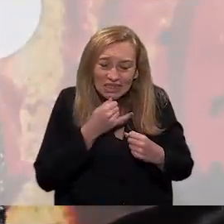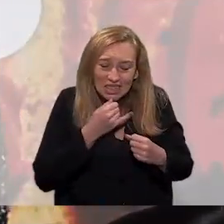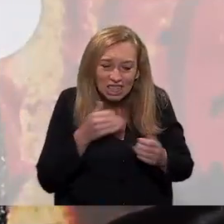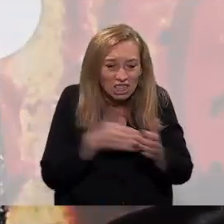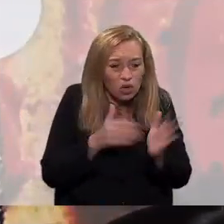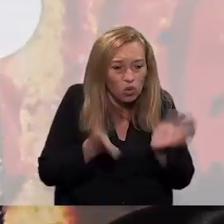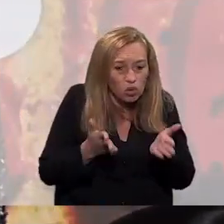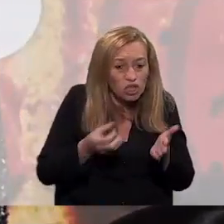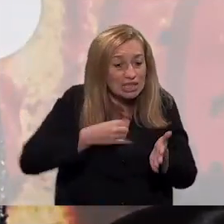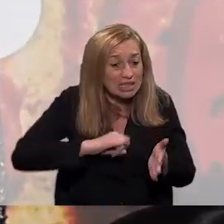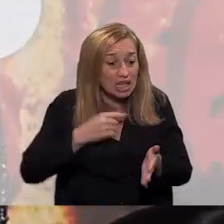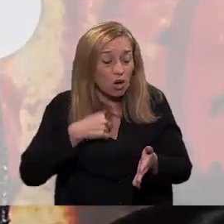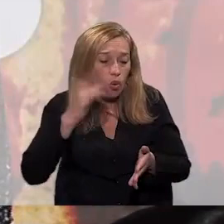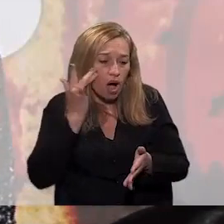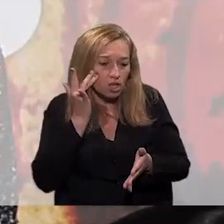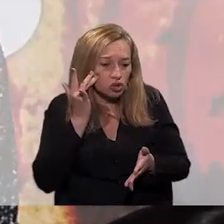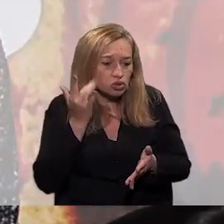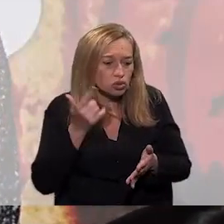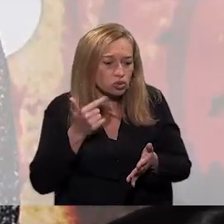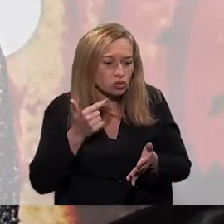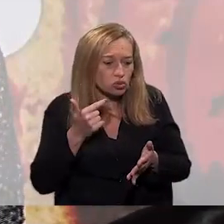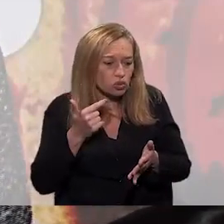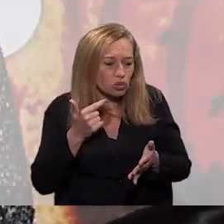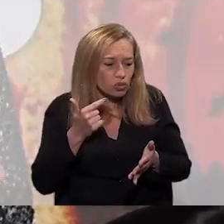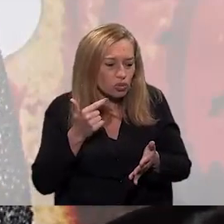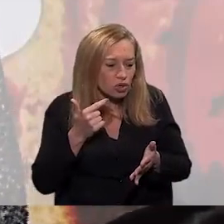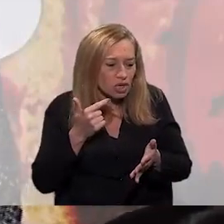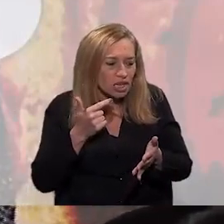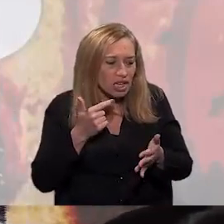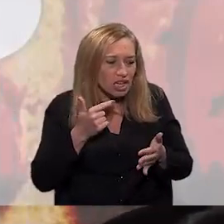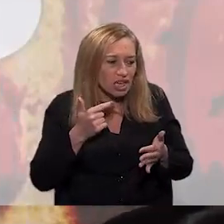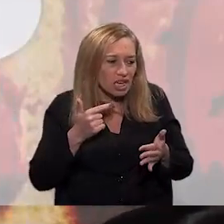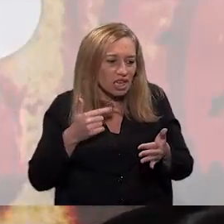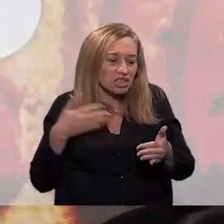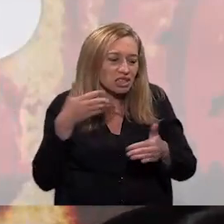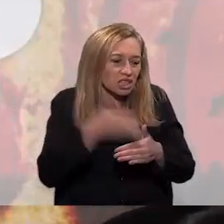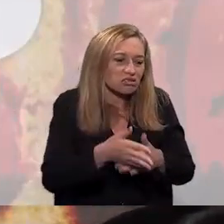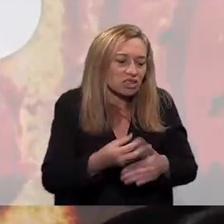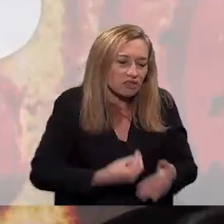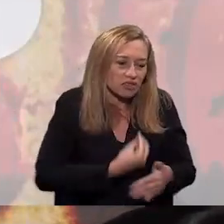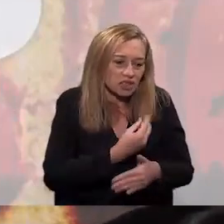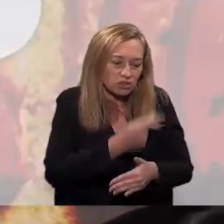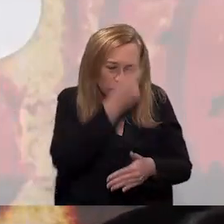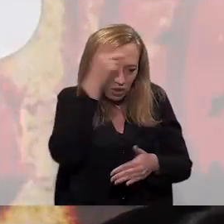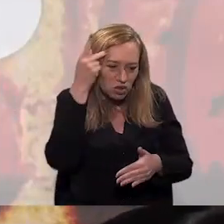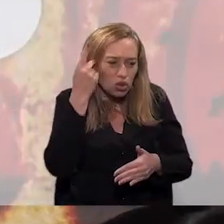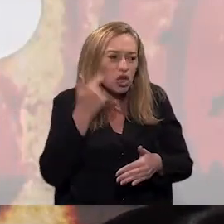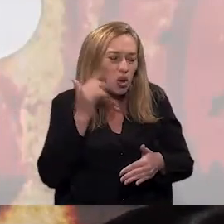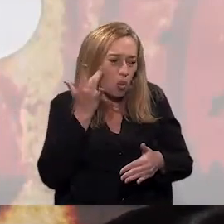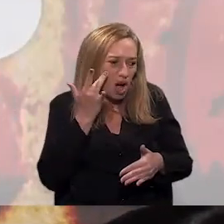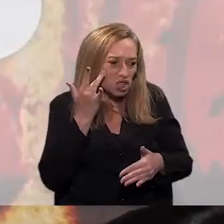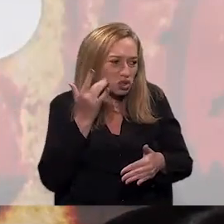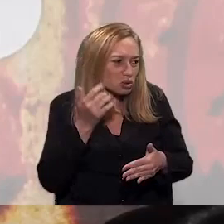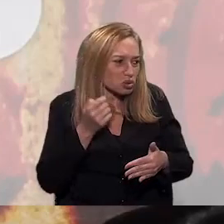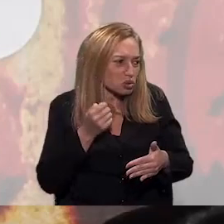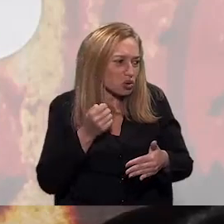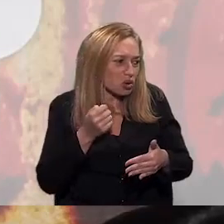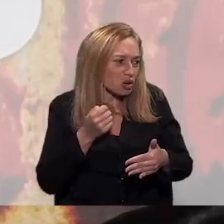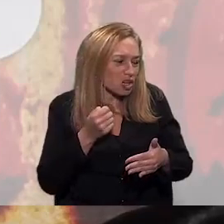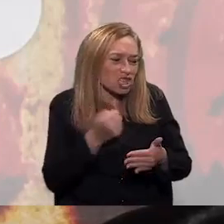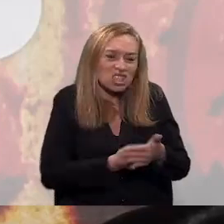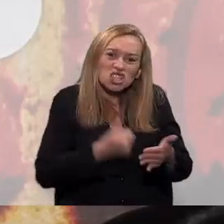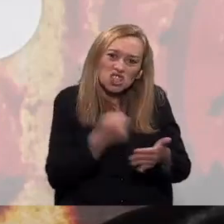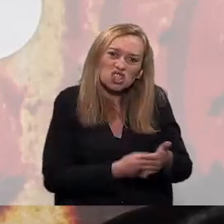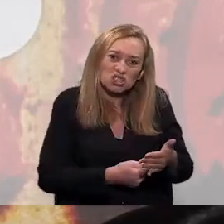até hoje. Sim. Porque se eu acho que eu tô entrando muito na vida de alguém, eu acho que eu tô forçando